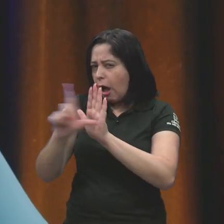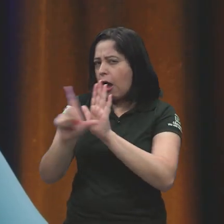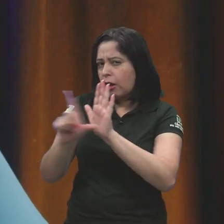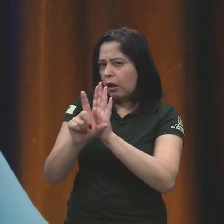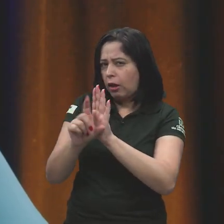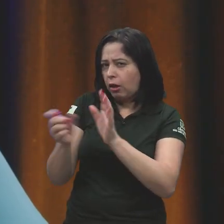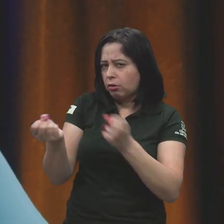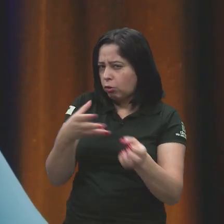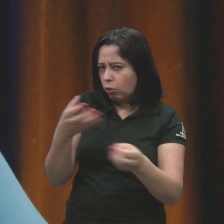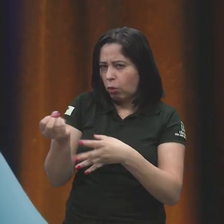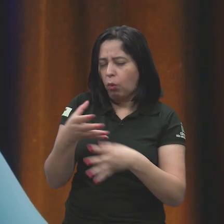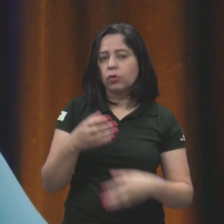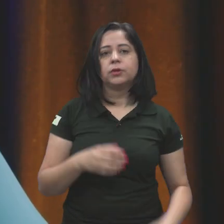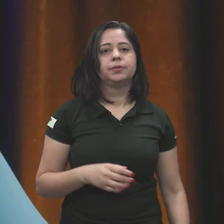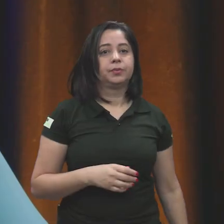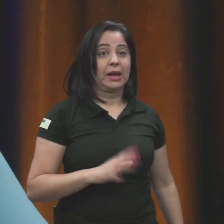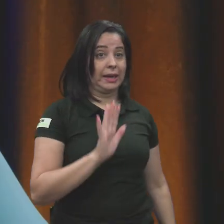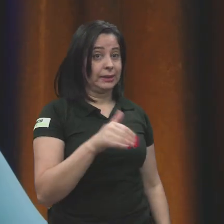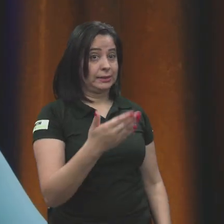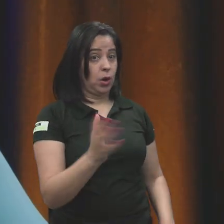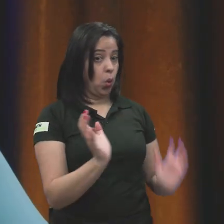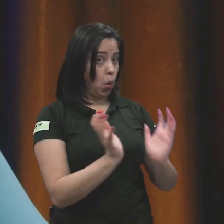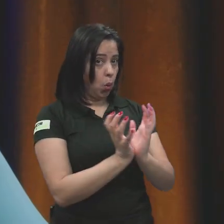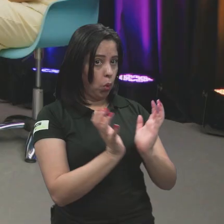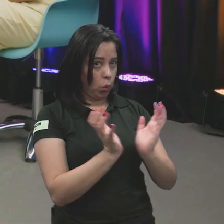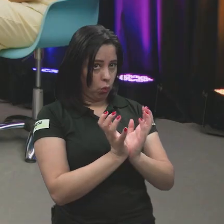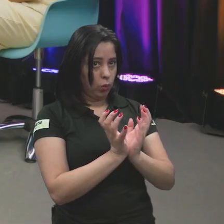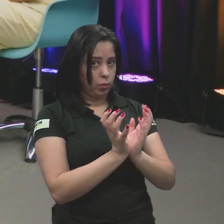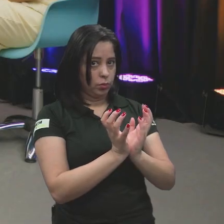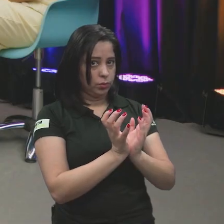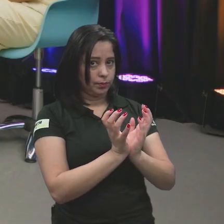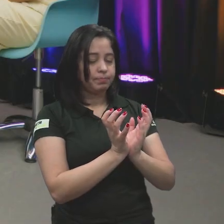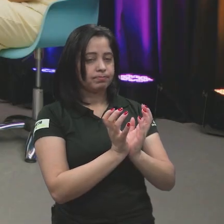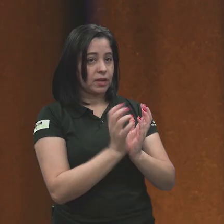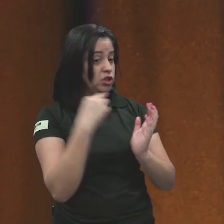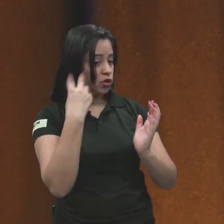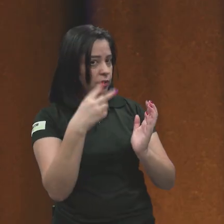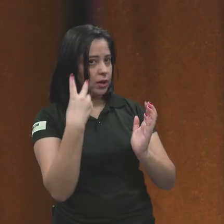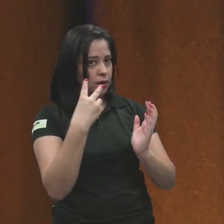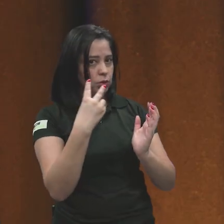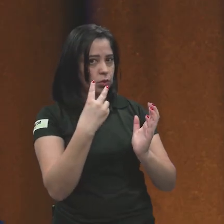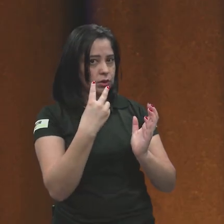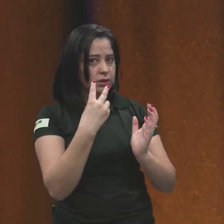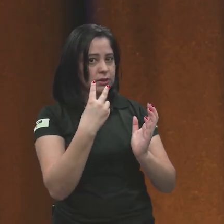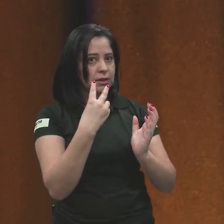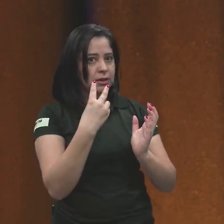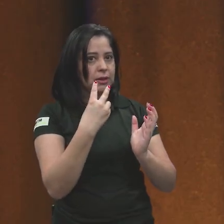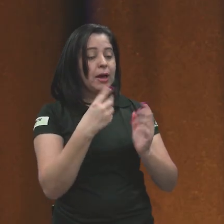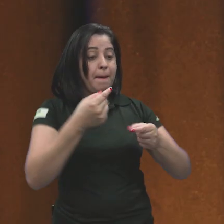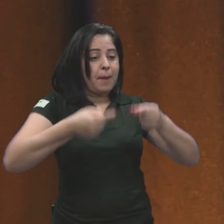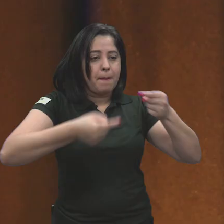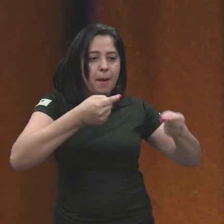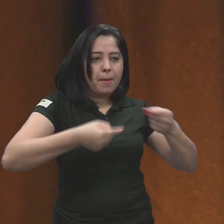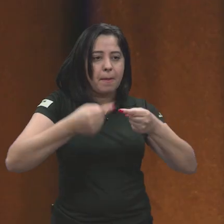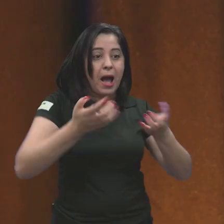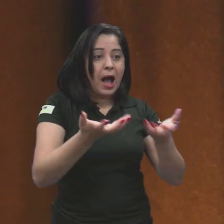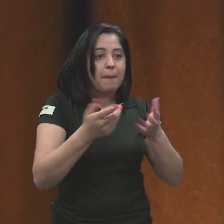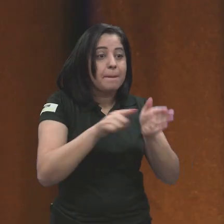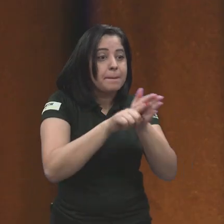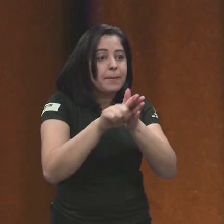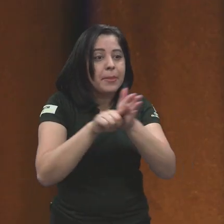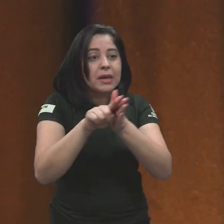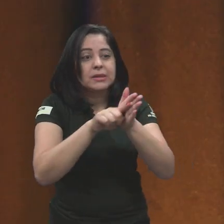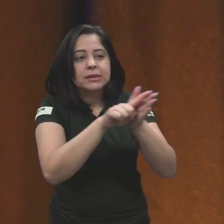que possa estimular novas gerações de emprego. Olha, a discussão da frente parlamentar é exatamente para isso. A gente entender o que acontece no mercado, o que